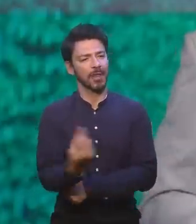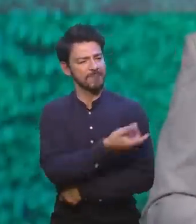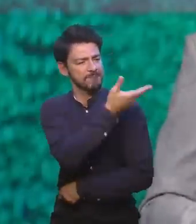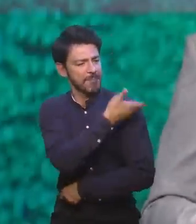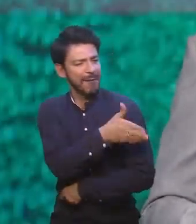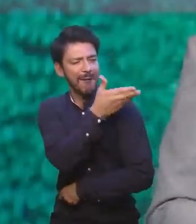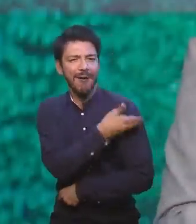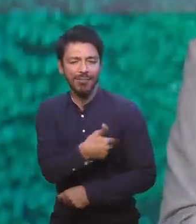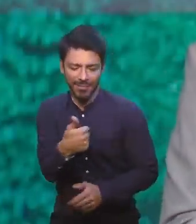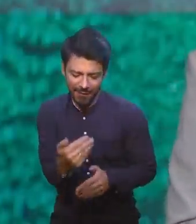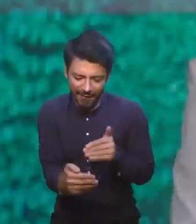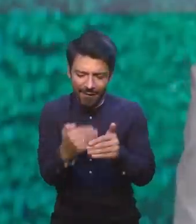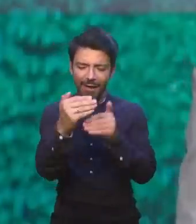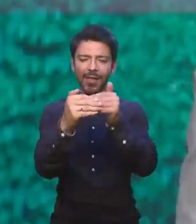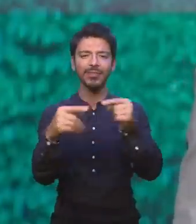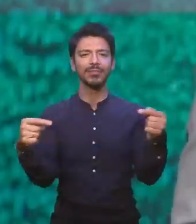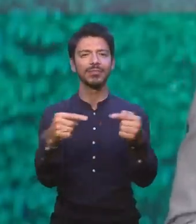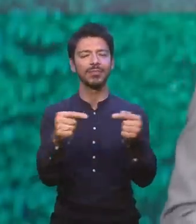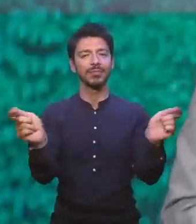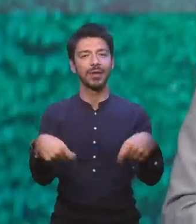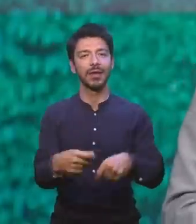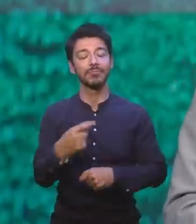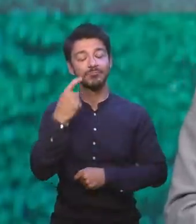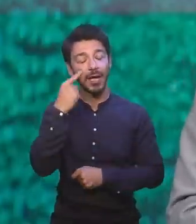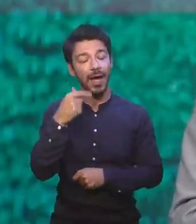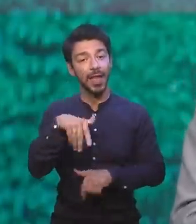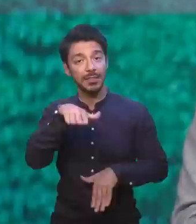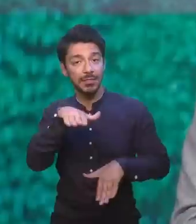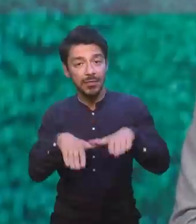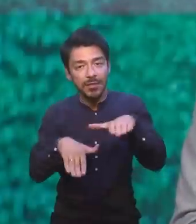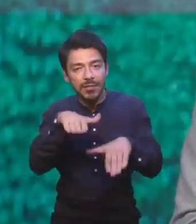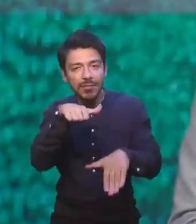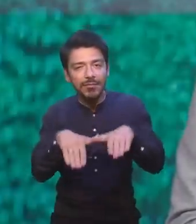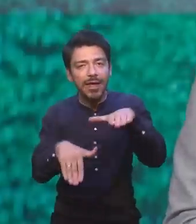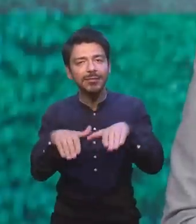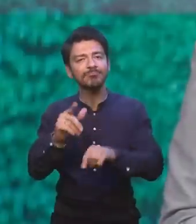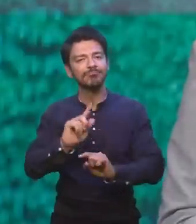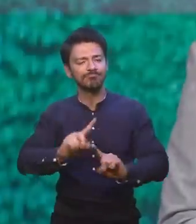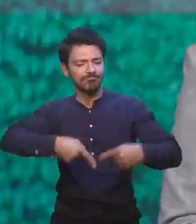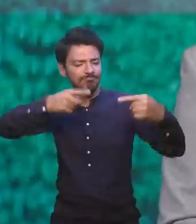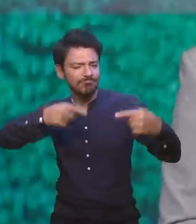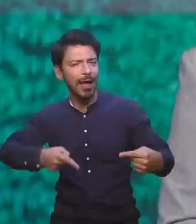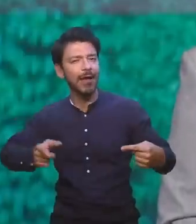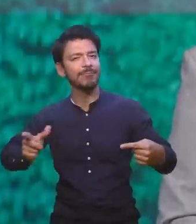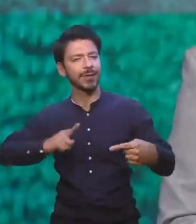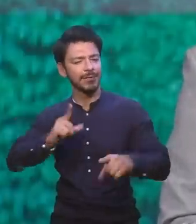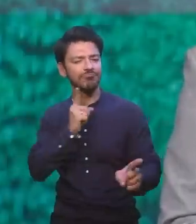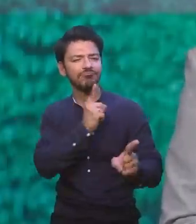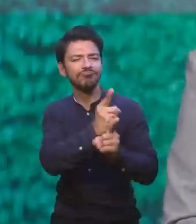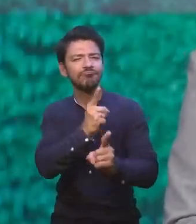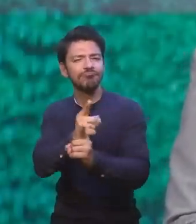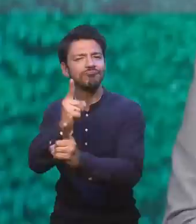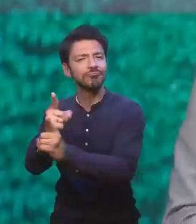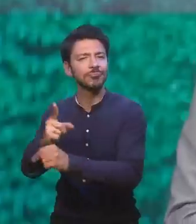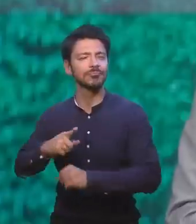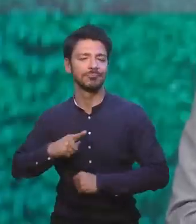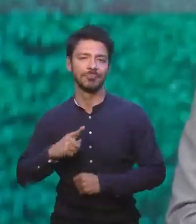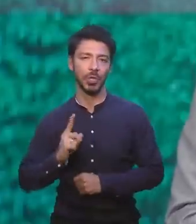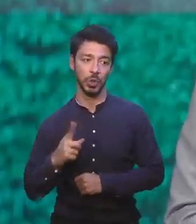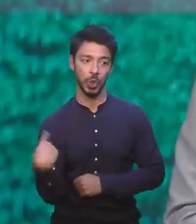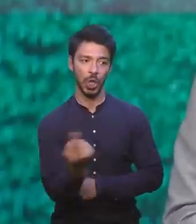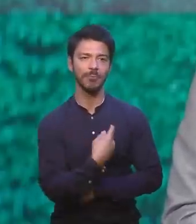para esses desafios, porque nós vamos ver que de uma para outra hora, pode acontecer desafios inesperados, e nós temos que